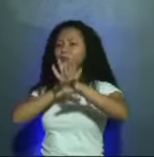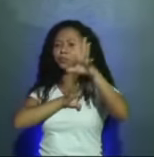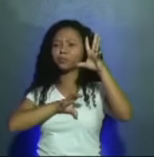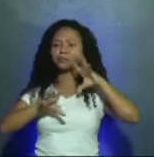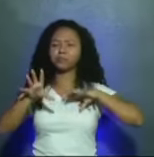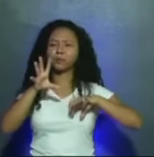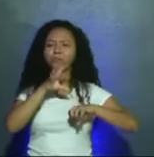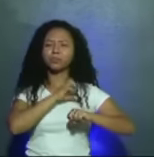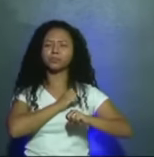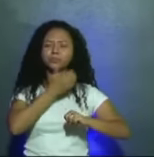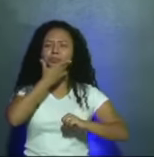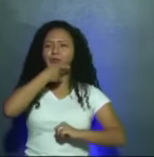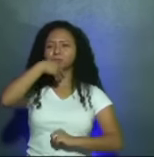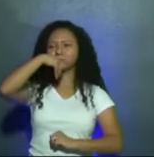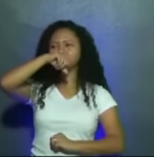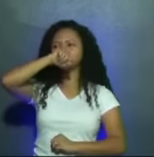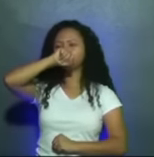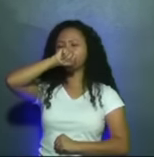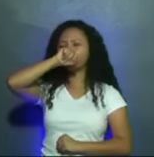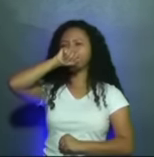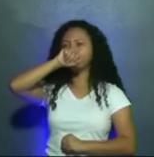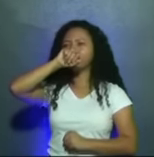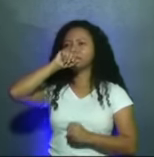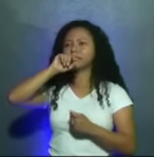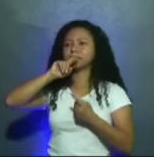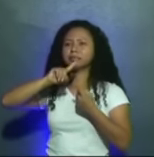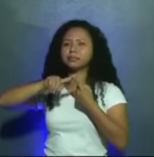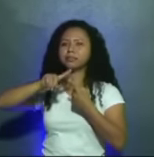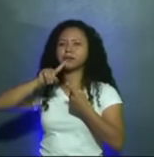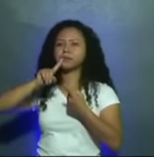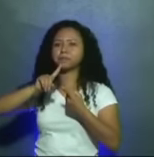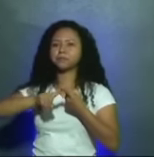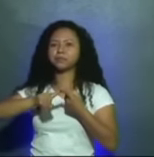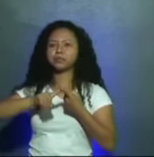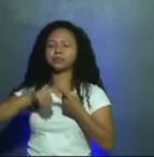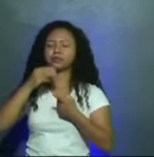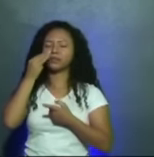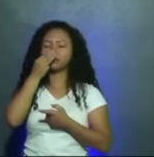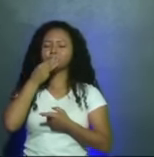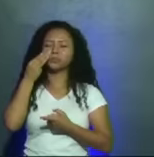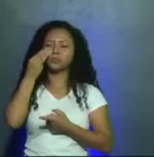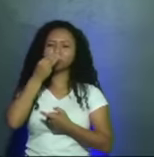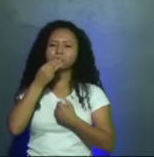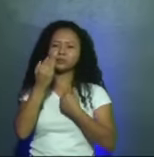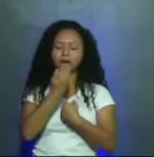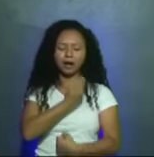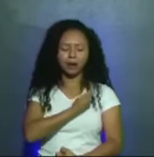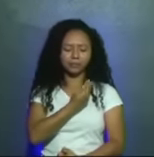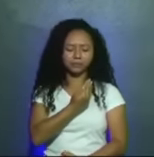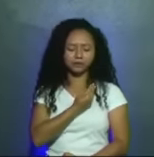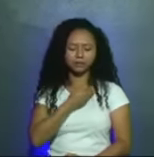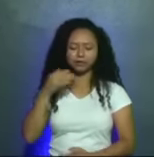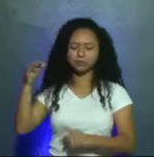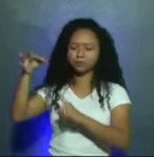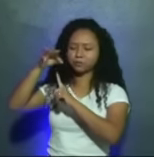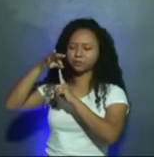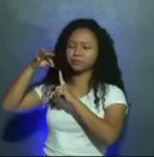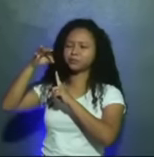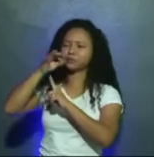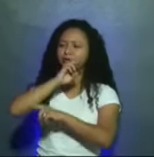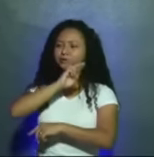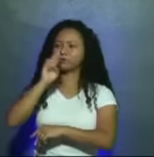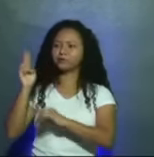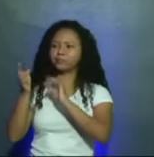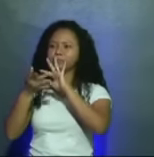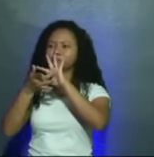do Pai e também naquela doce comunhão com o Espírito Santo. Em